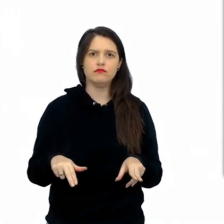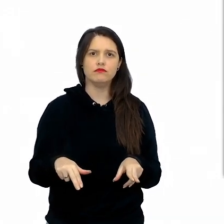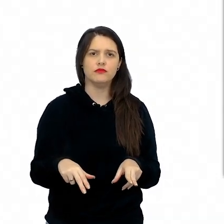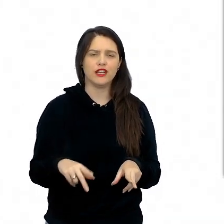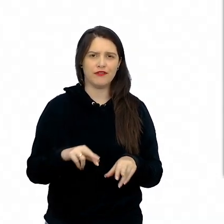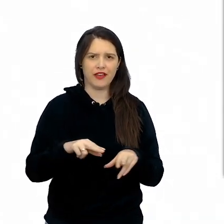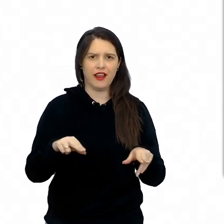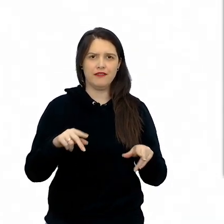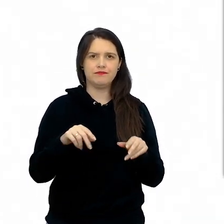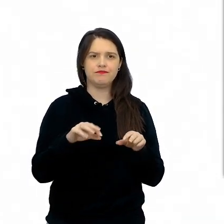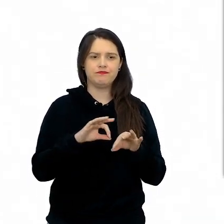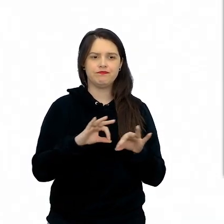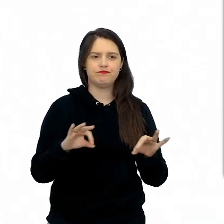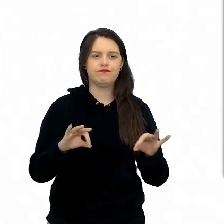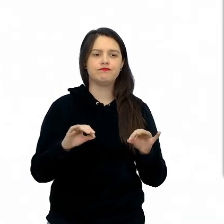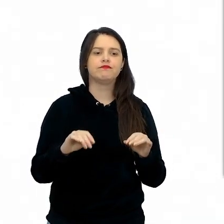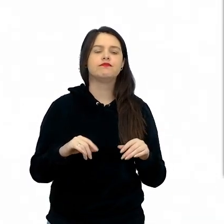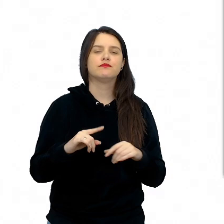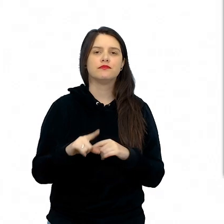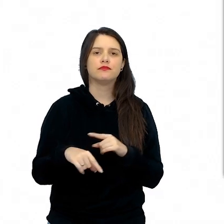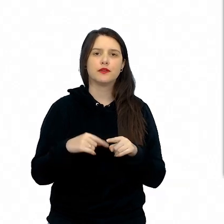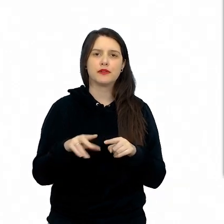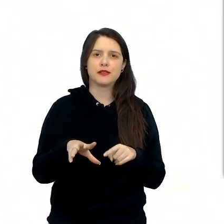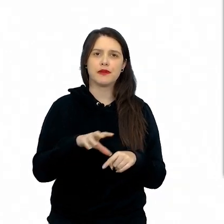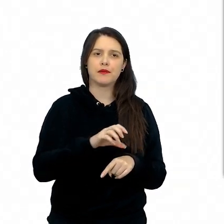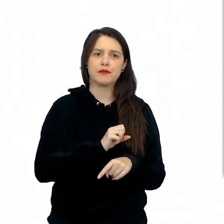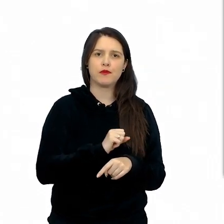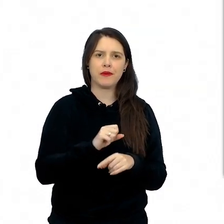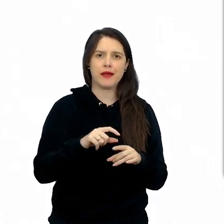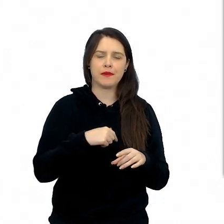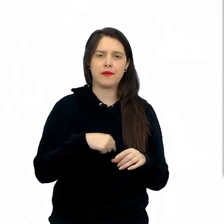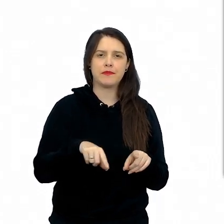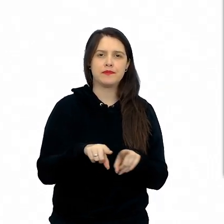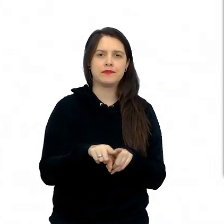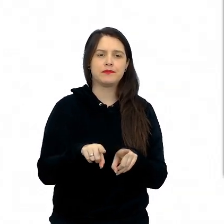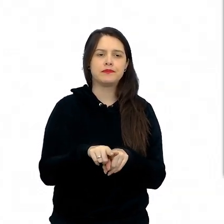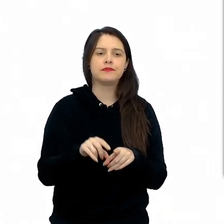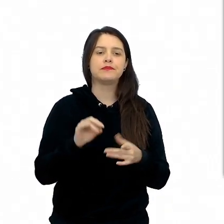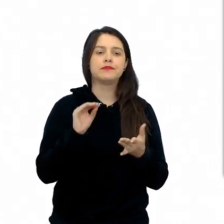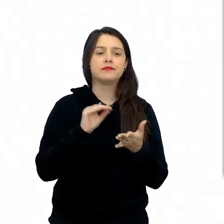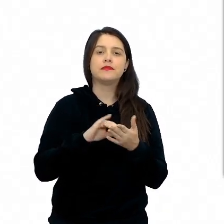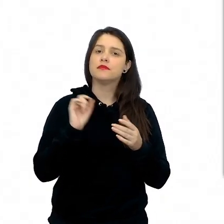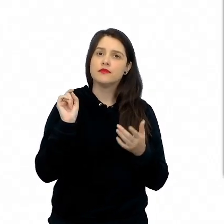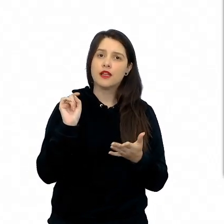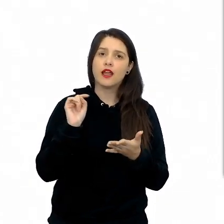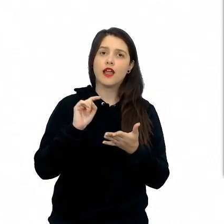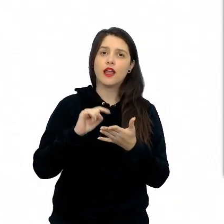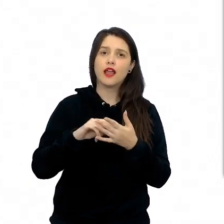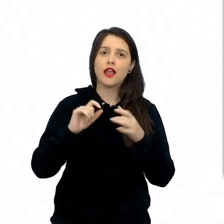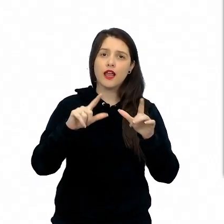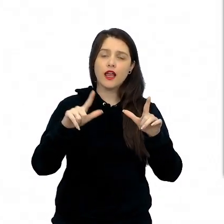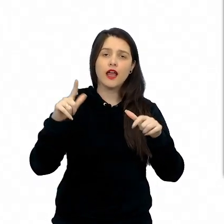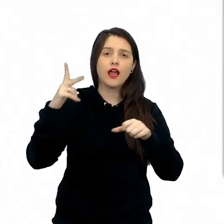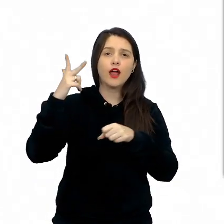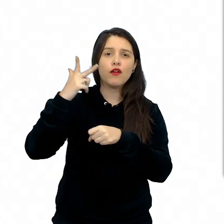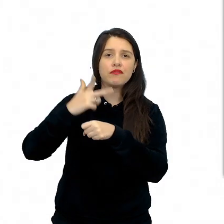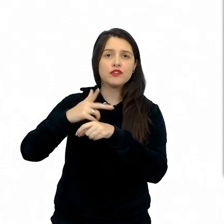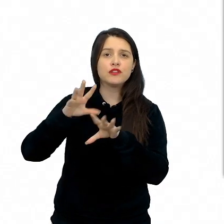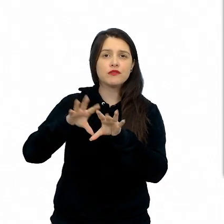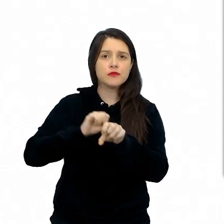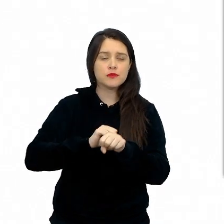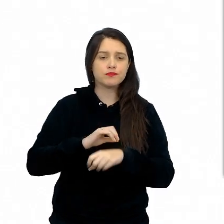dia 31/3. Depois é só escolher a formação e clicar para assistir aí o vídeo da